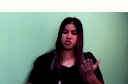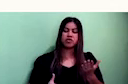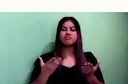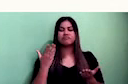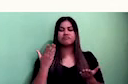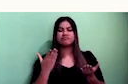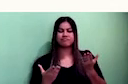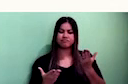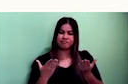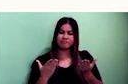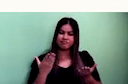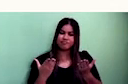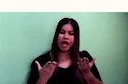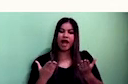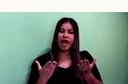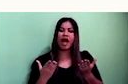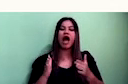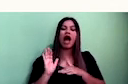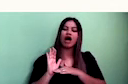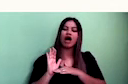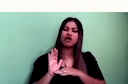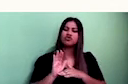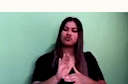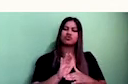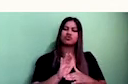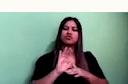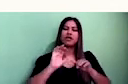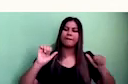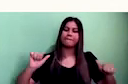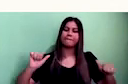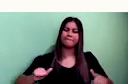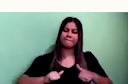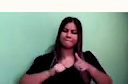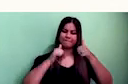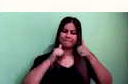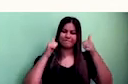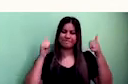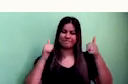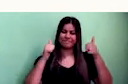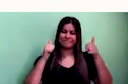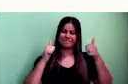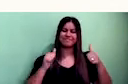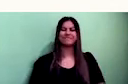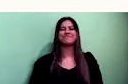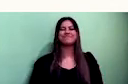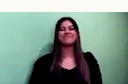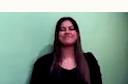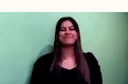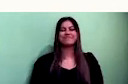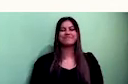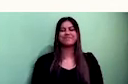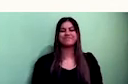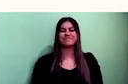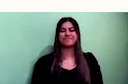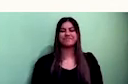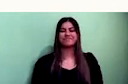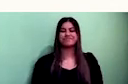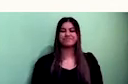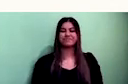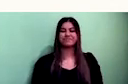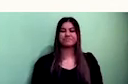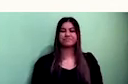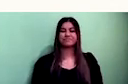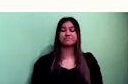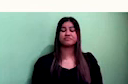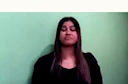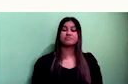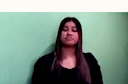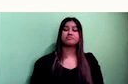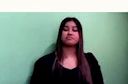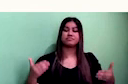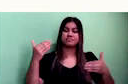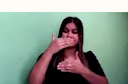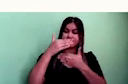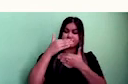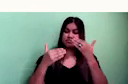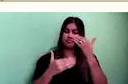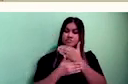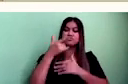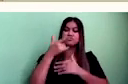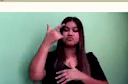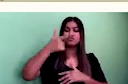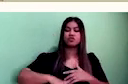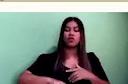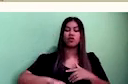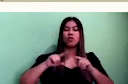ela responde melhor ao tratamento, né? Então, aqui eu trouxe um quadro para vocês para